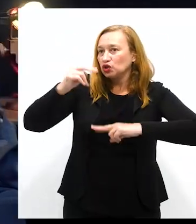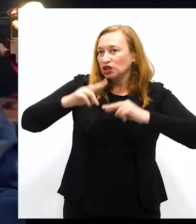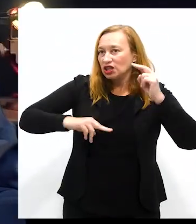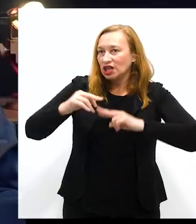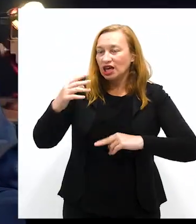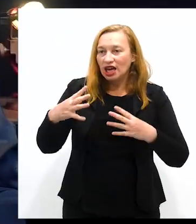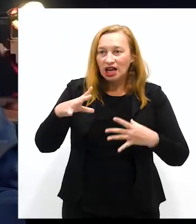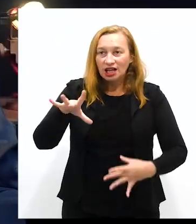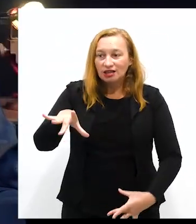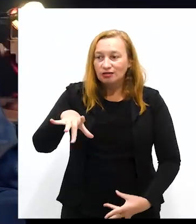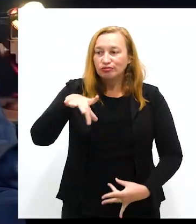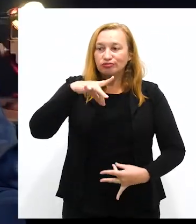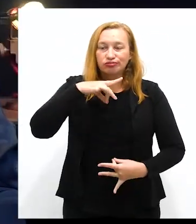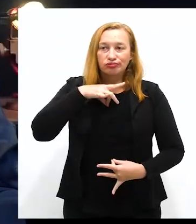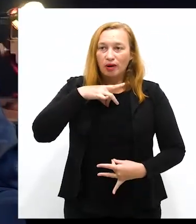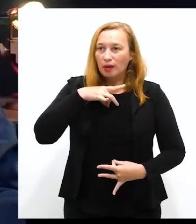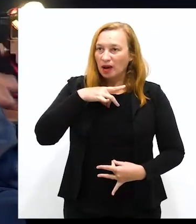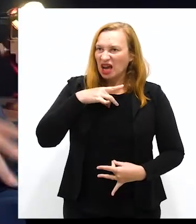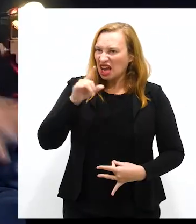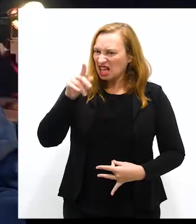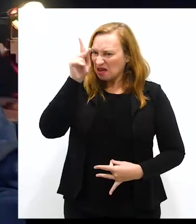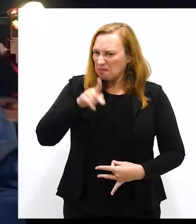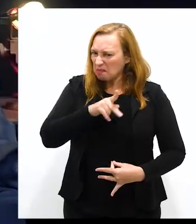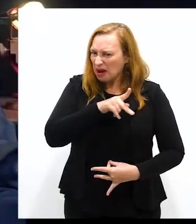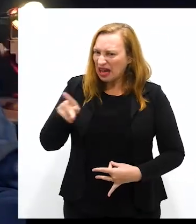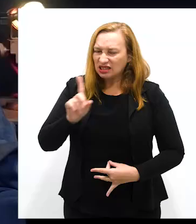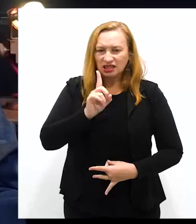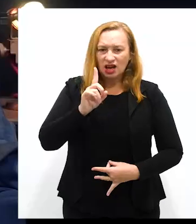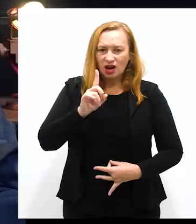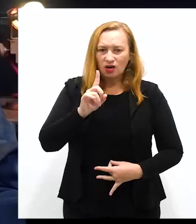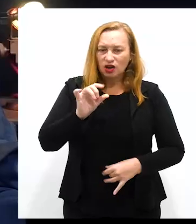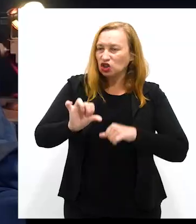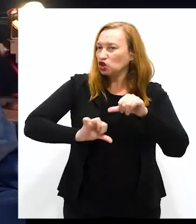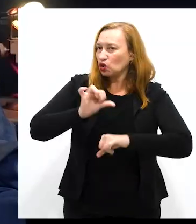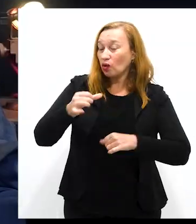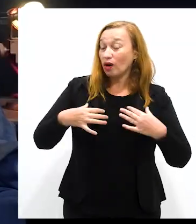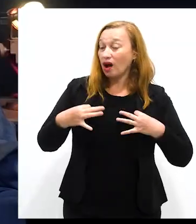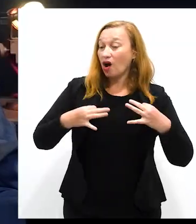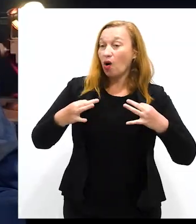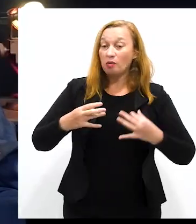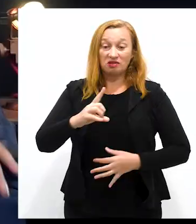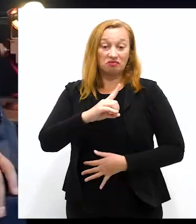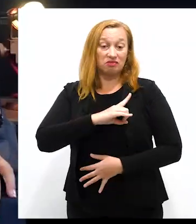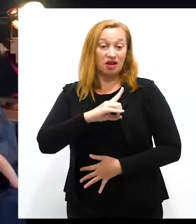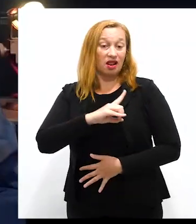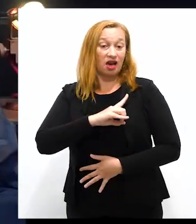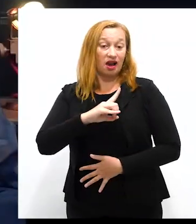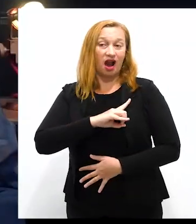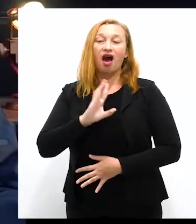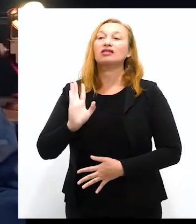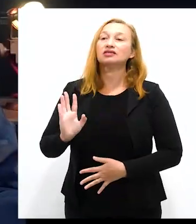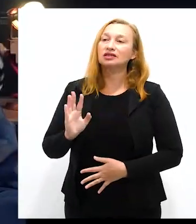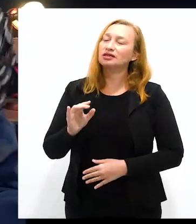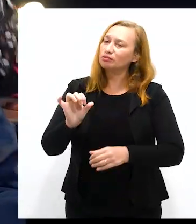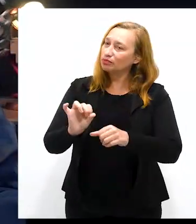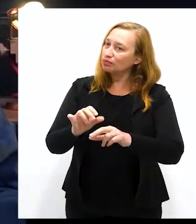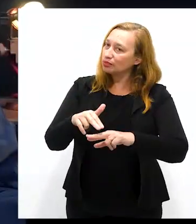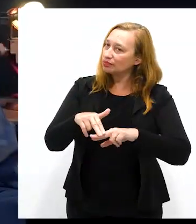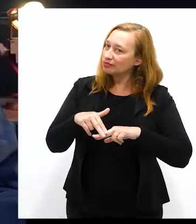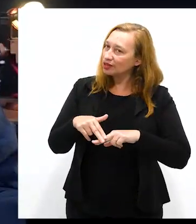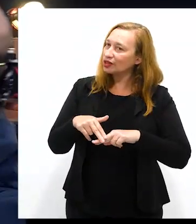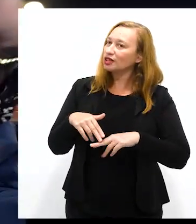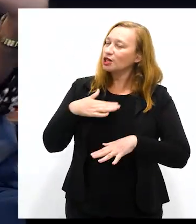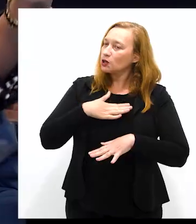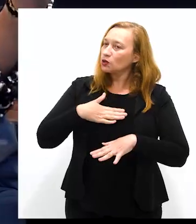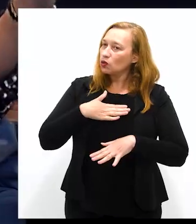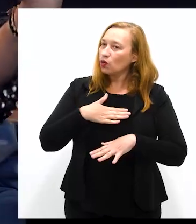junina. Ele se veste a caráter, gente. E não se veste de padre, não. Ele é o delegado. E entra. Eu acho que é